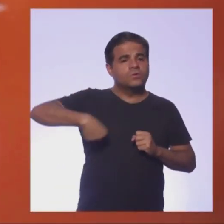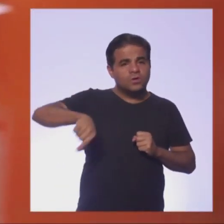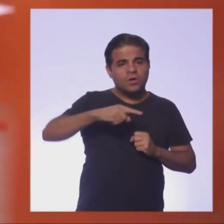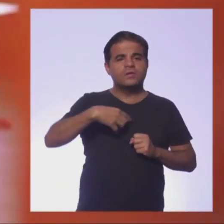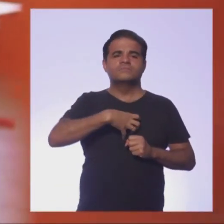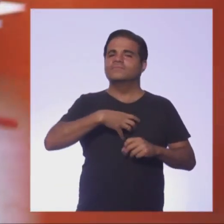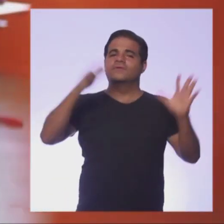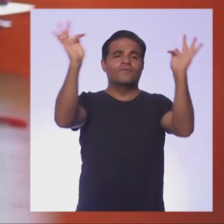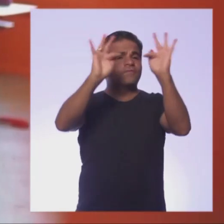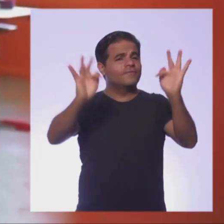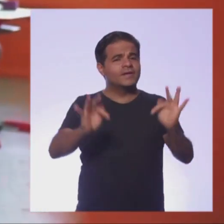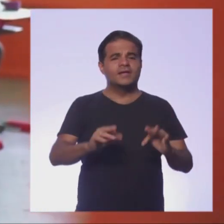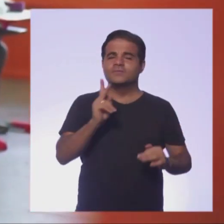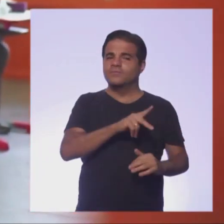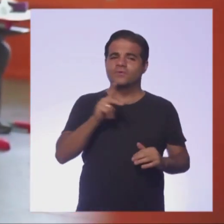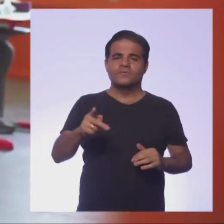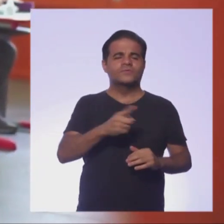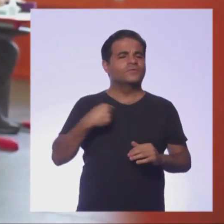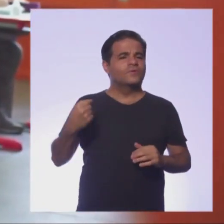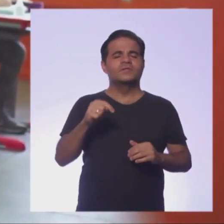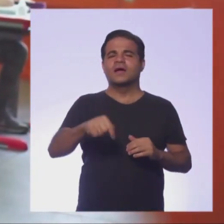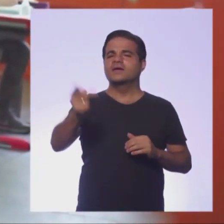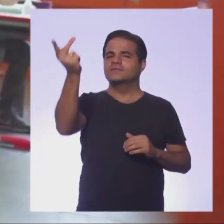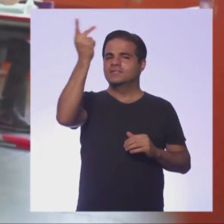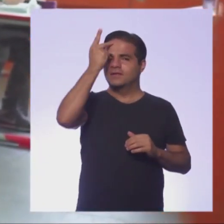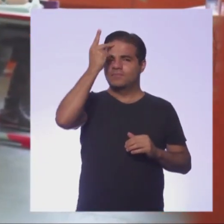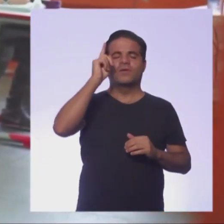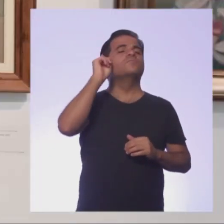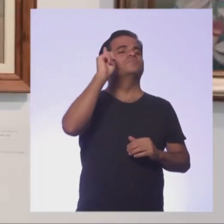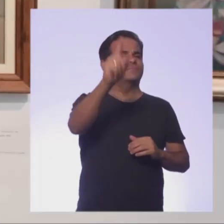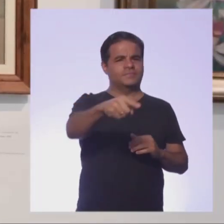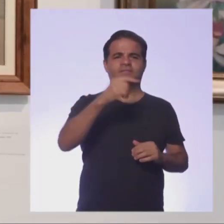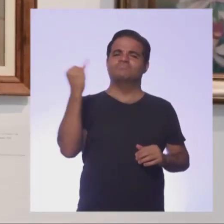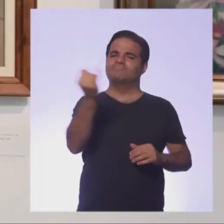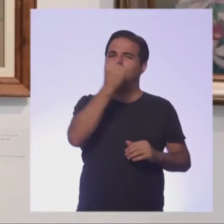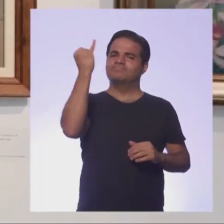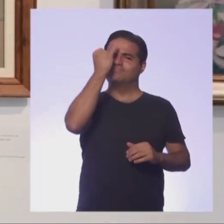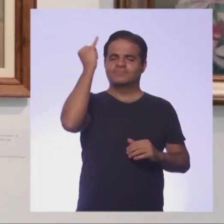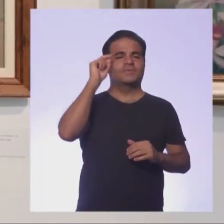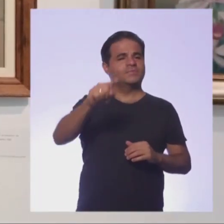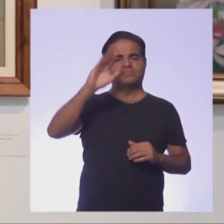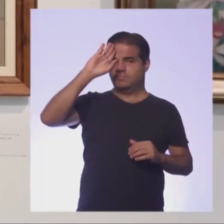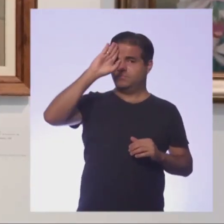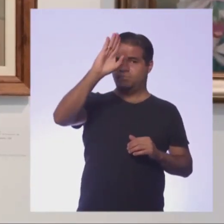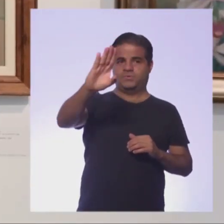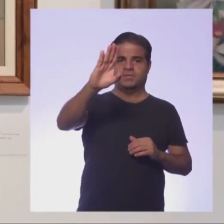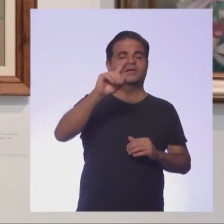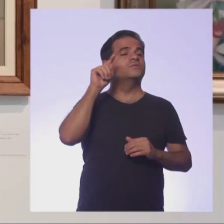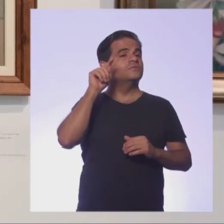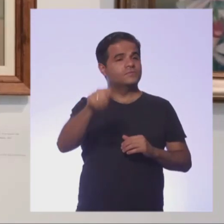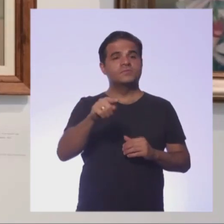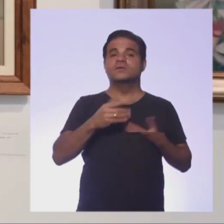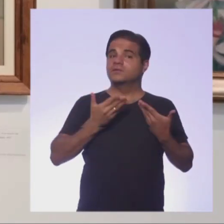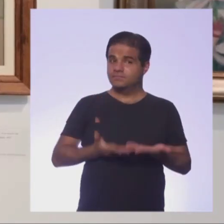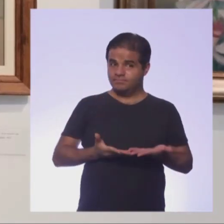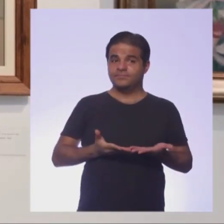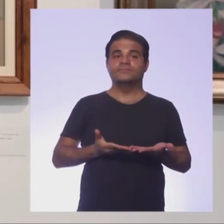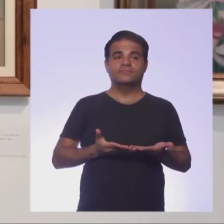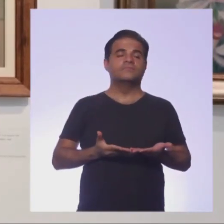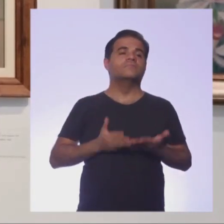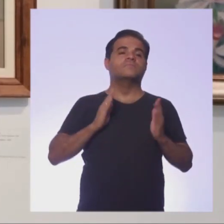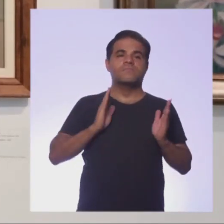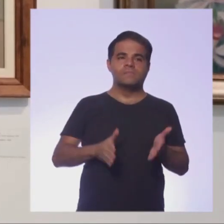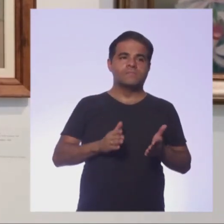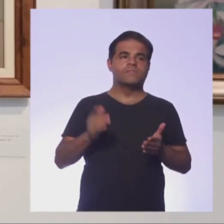muito feliz. Professor, para a gente aqui em São Paulo, você é essencial, você é prioridade. Você está, sim,